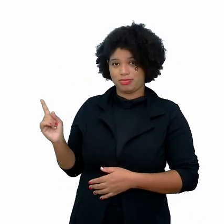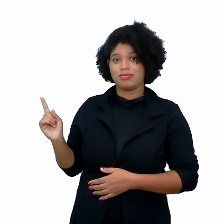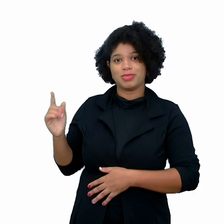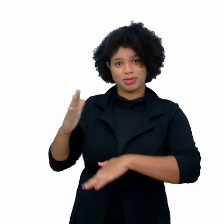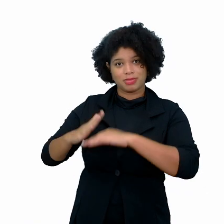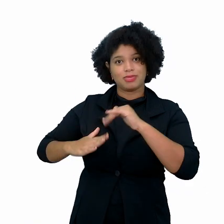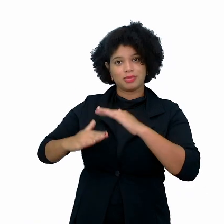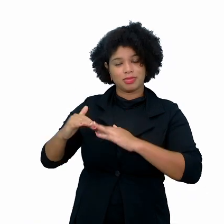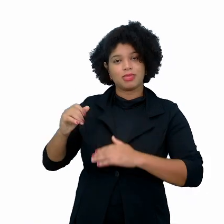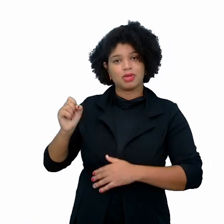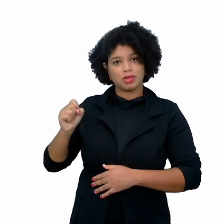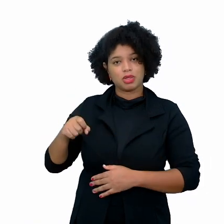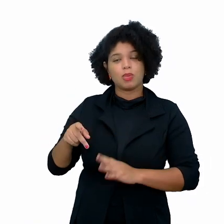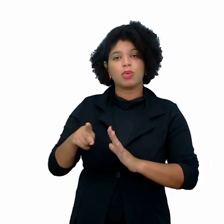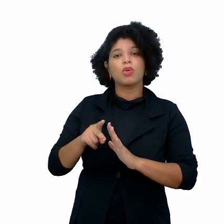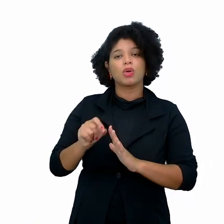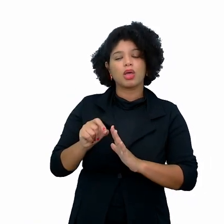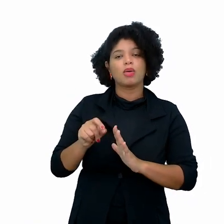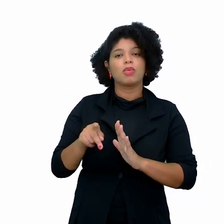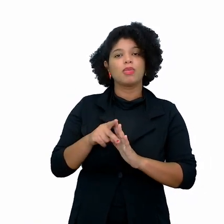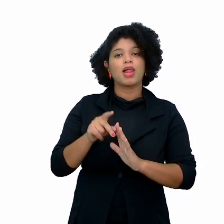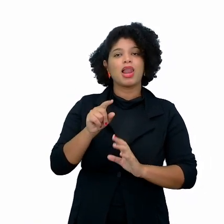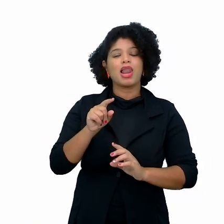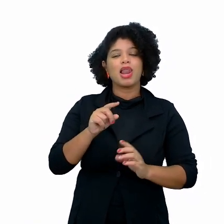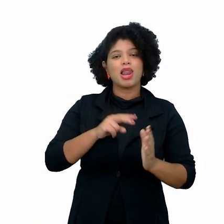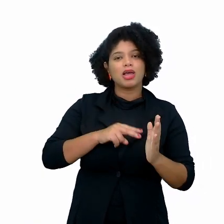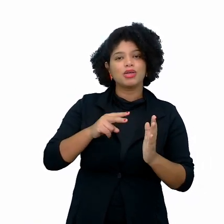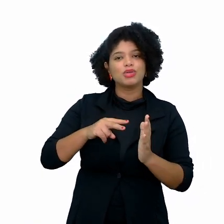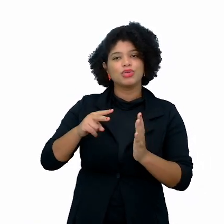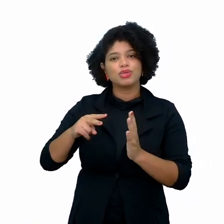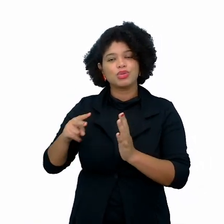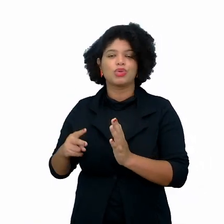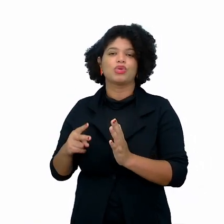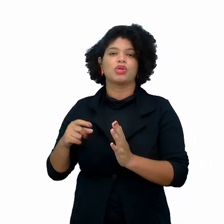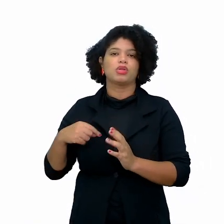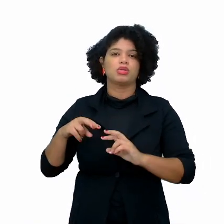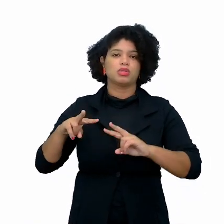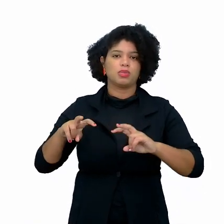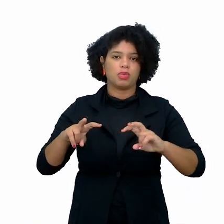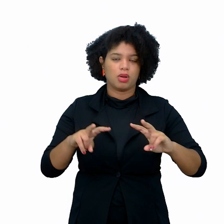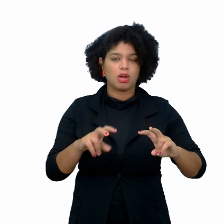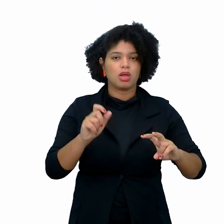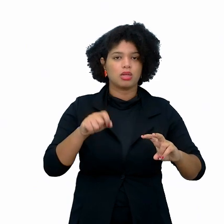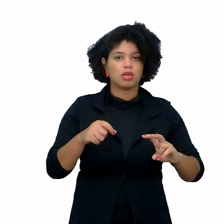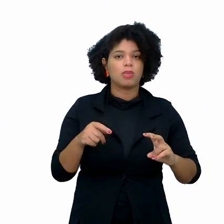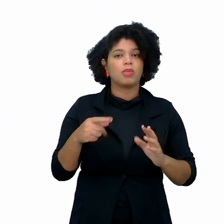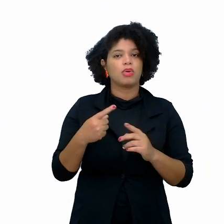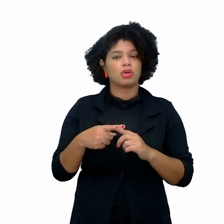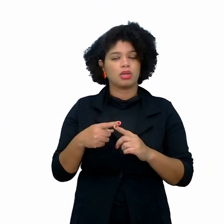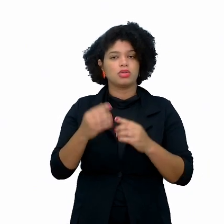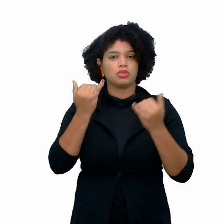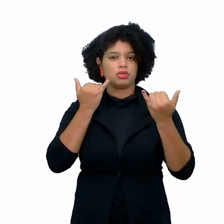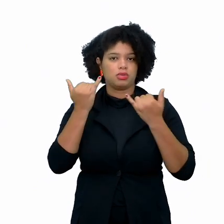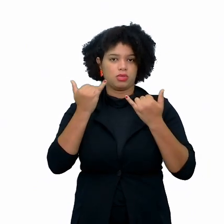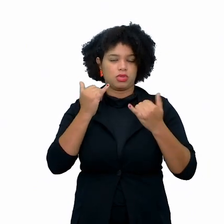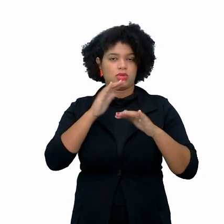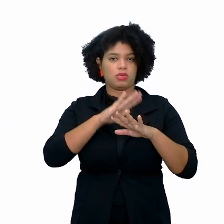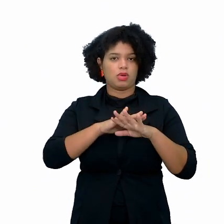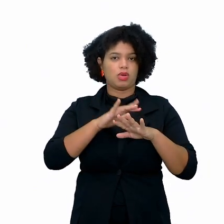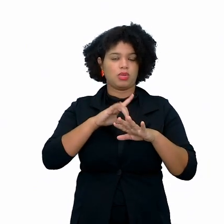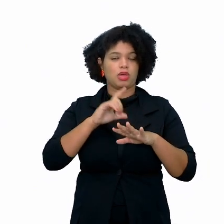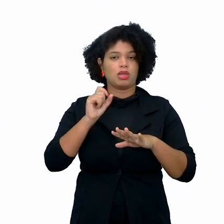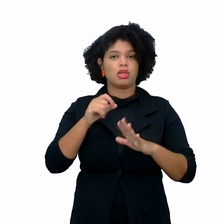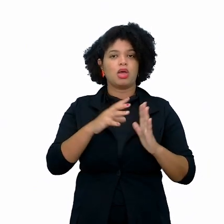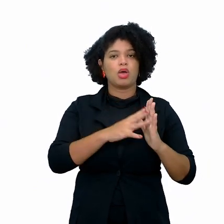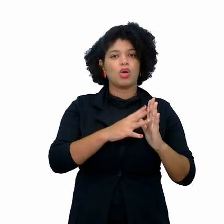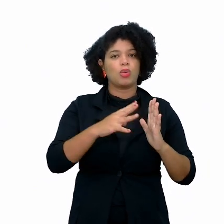As habilidades de leitura foram bastante exploradas na leitura do texto informativo, que também servirá como